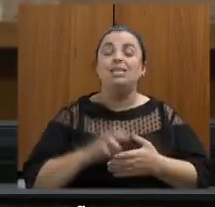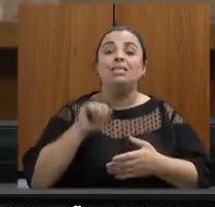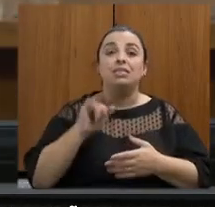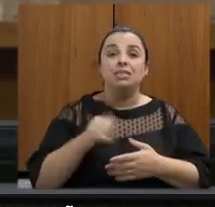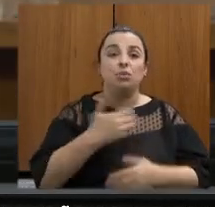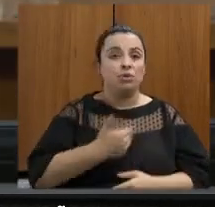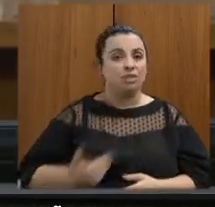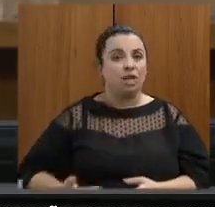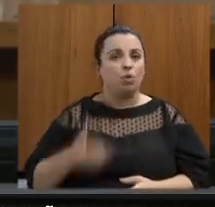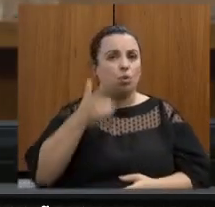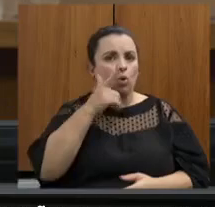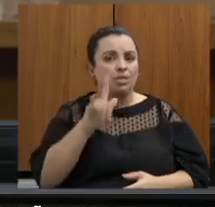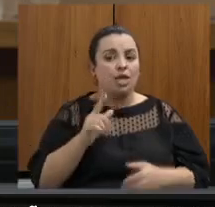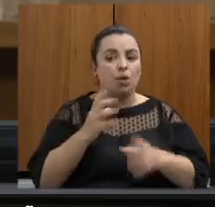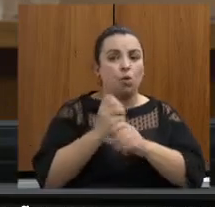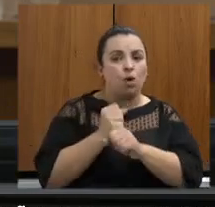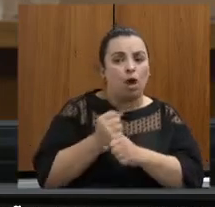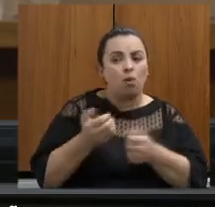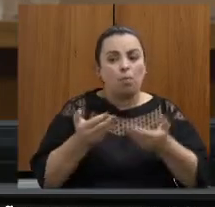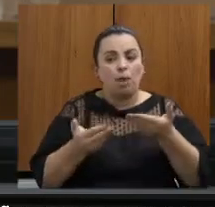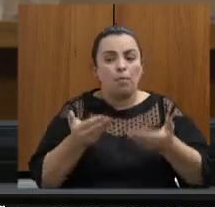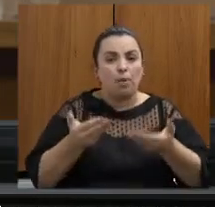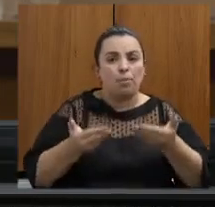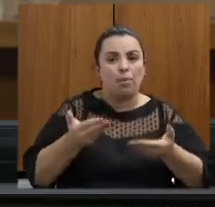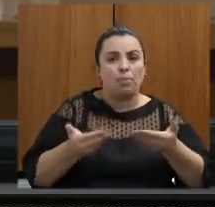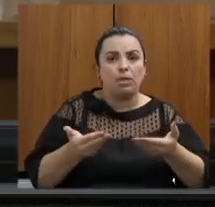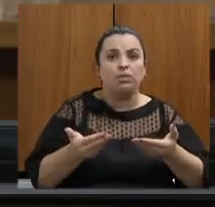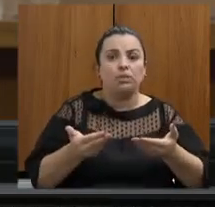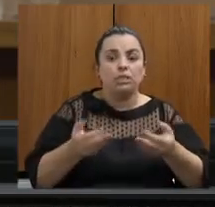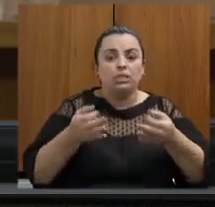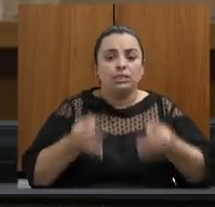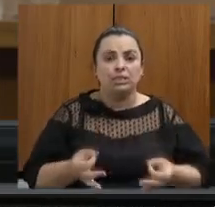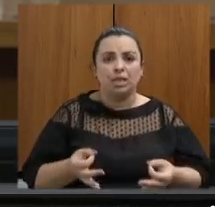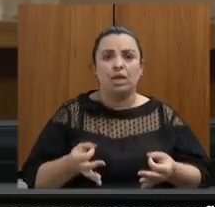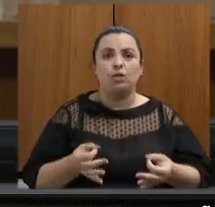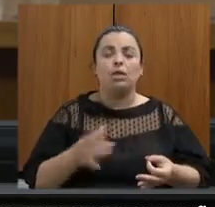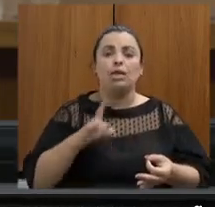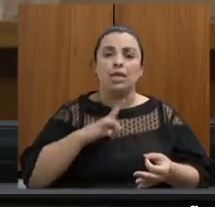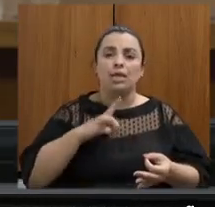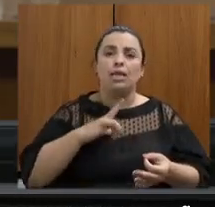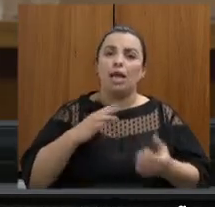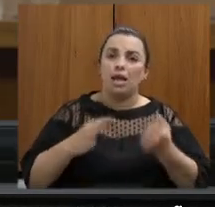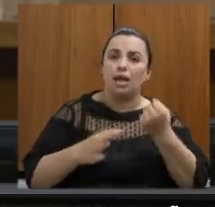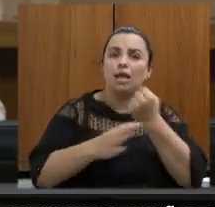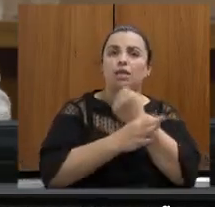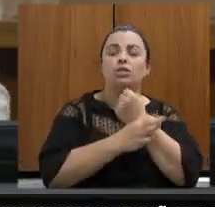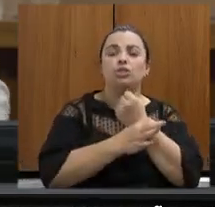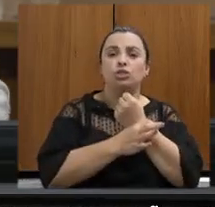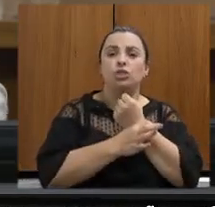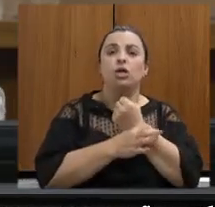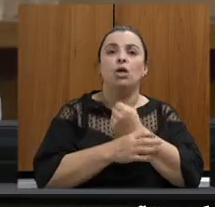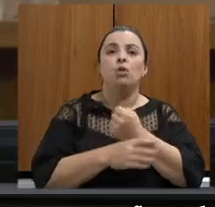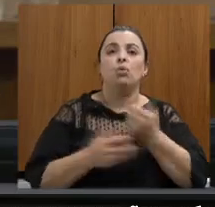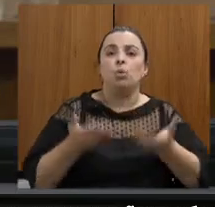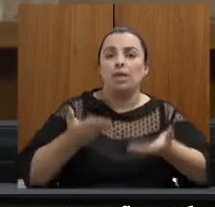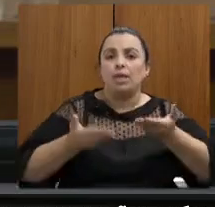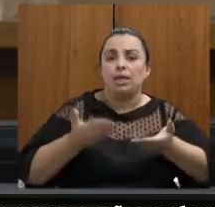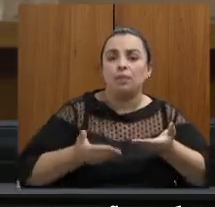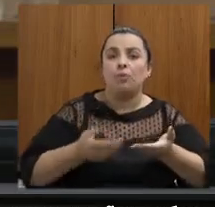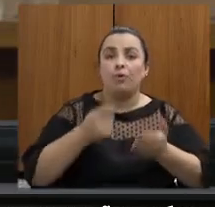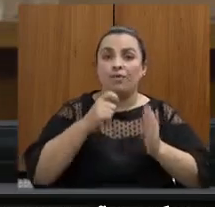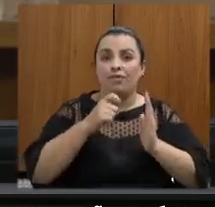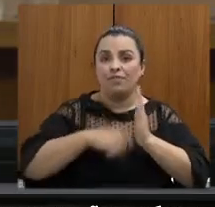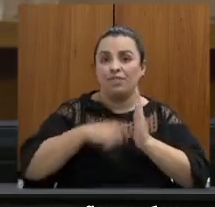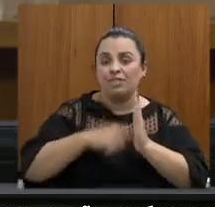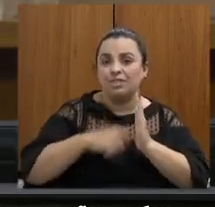a conta porque essas contas de fato façam sentido garantam a sustentabilidade fiscal do Estado